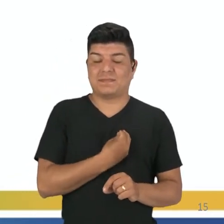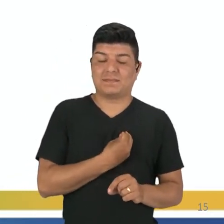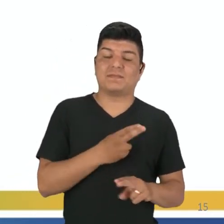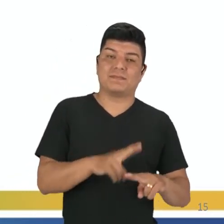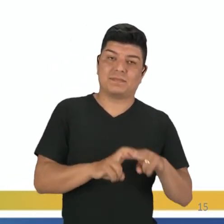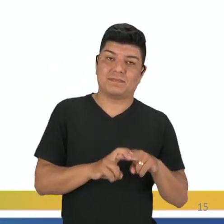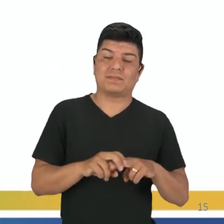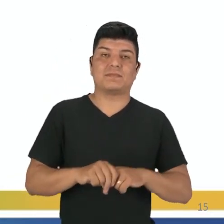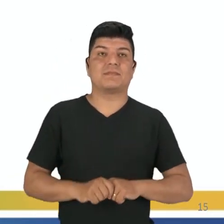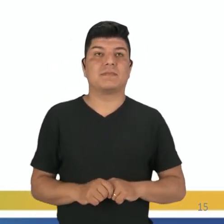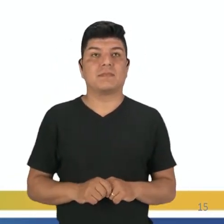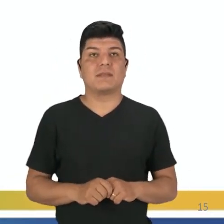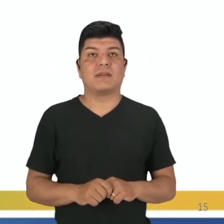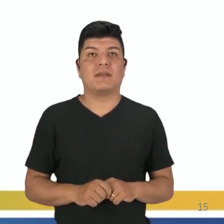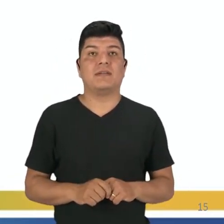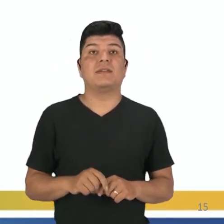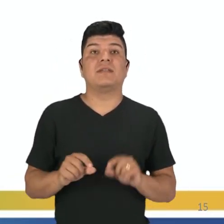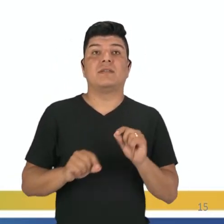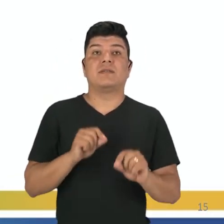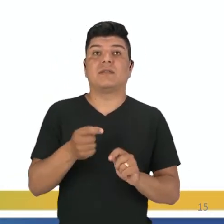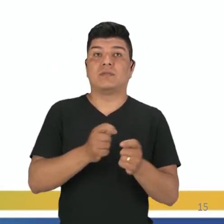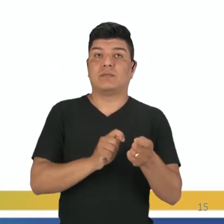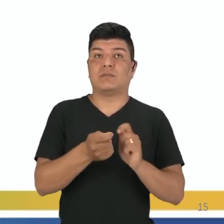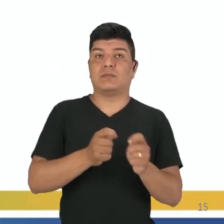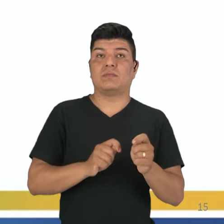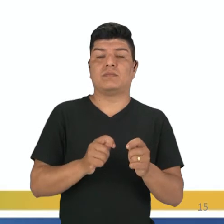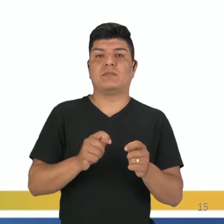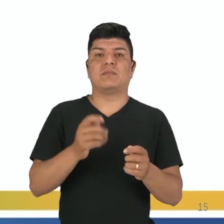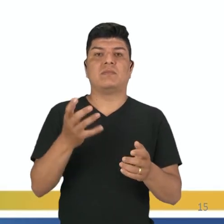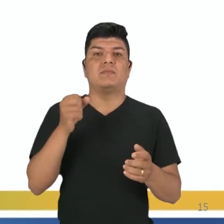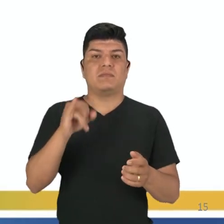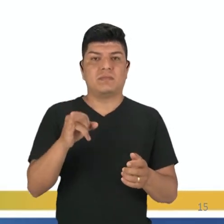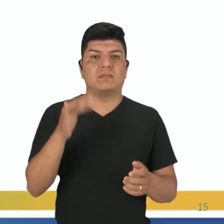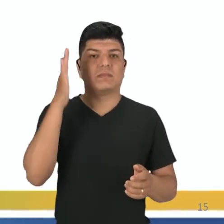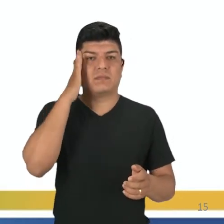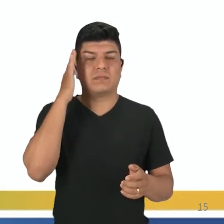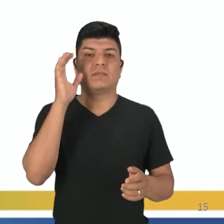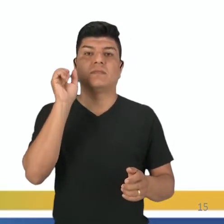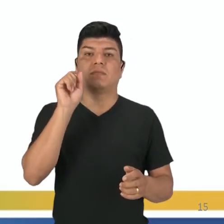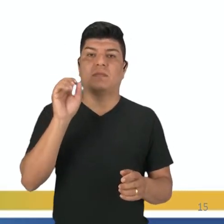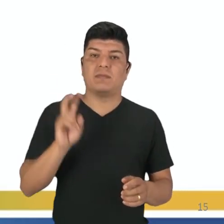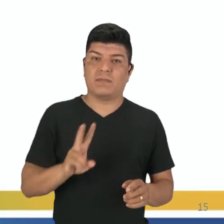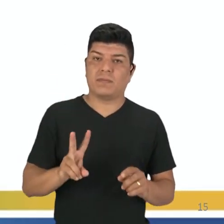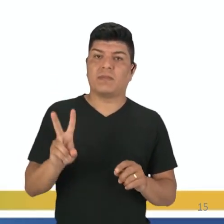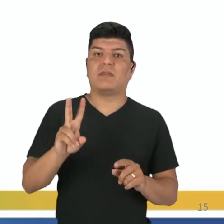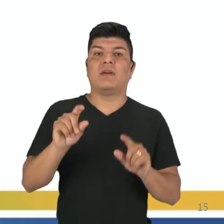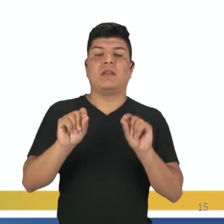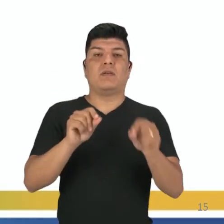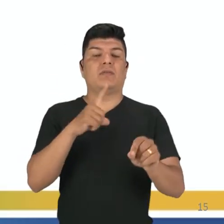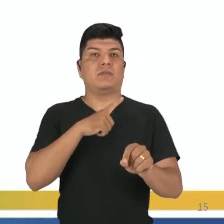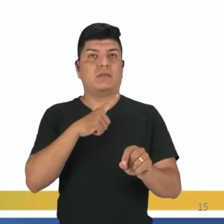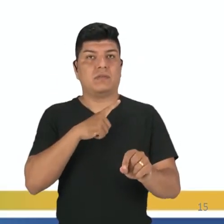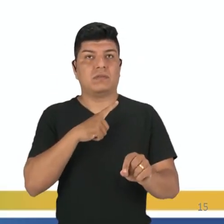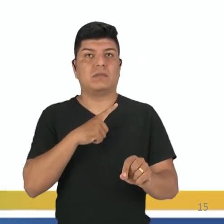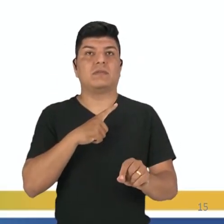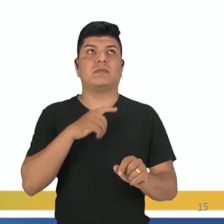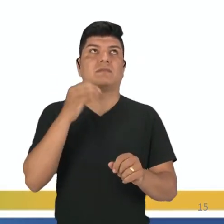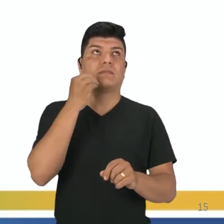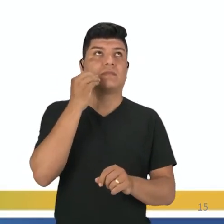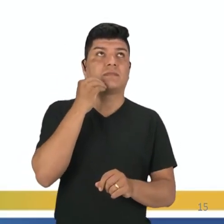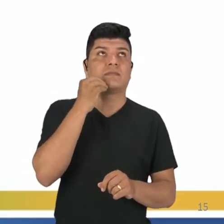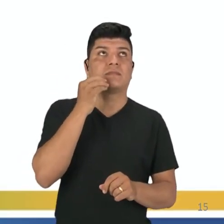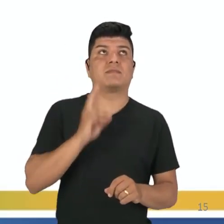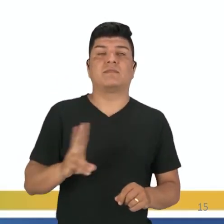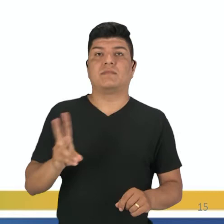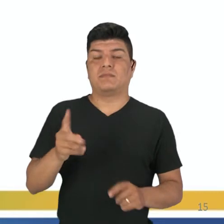funções. E aí determine o domínio. Se queremos saber se a função é válida ou se ela existe, vamos testar a